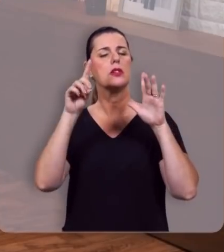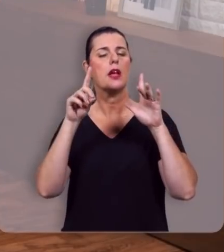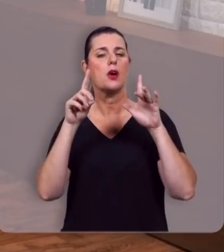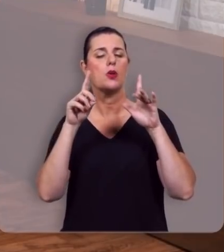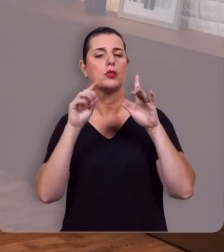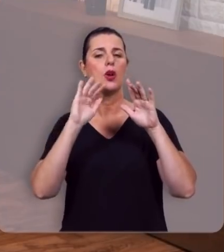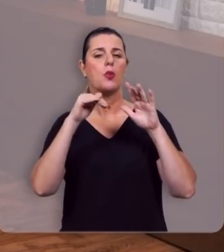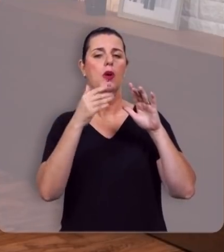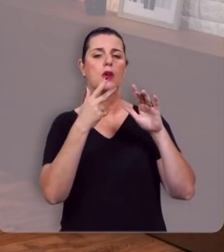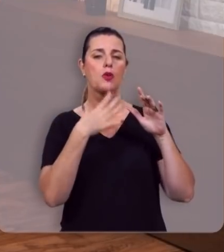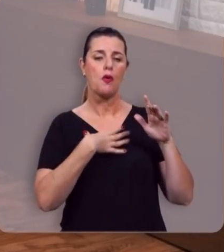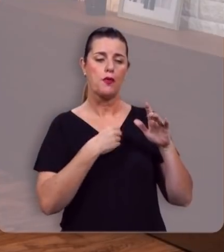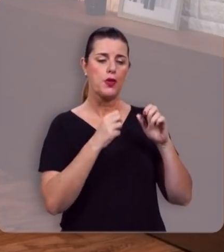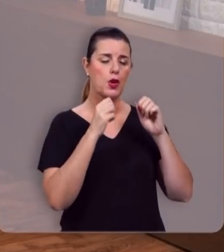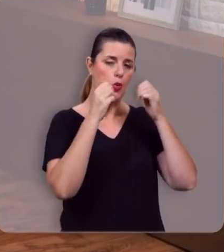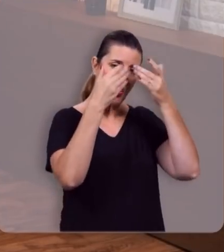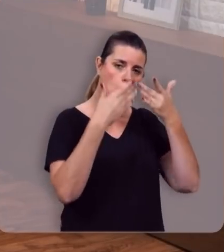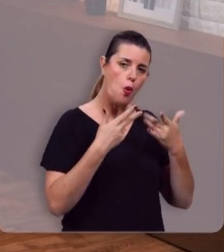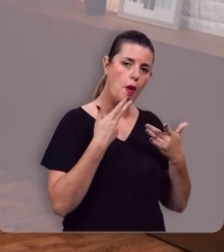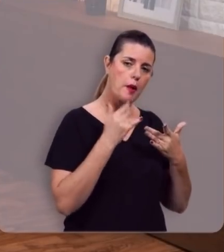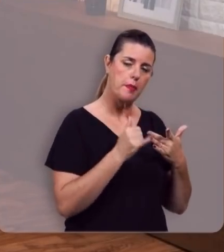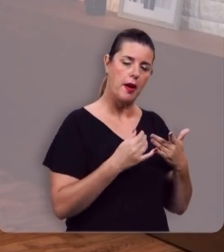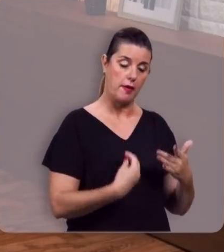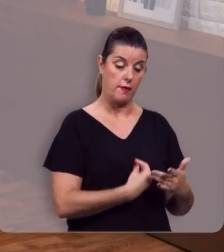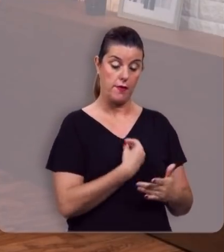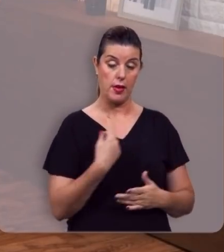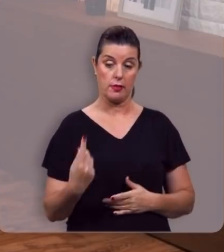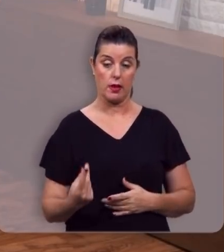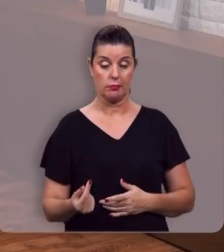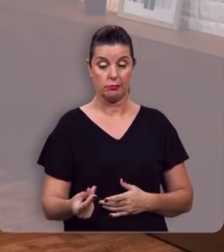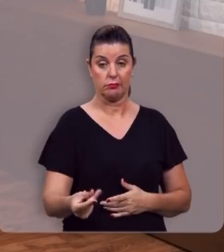que honram seus pais. Primeiro, vida longa.